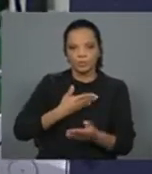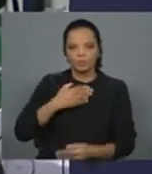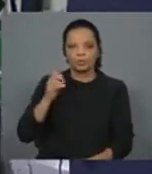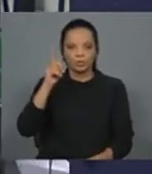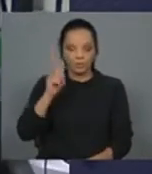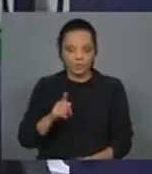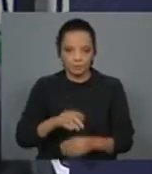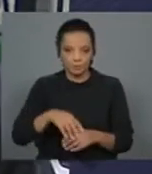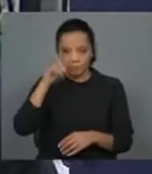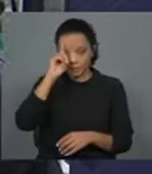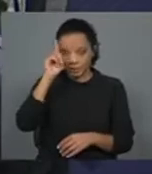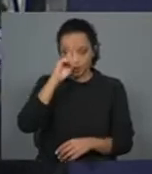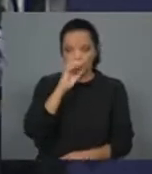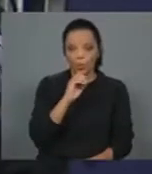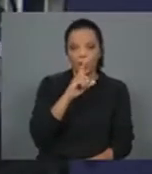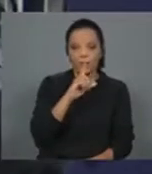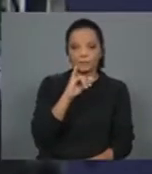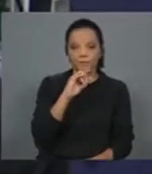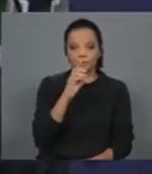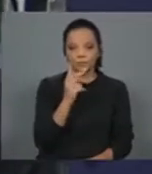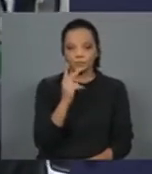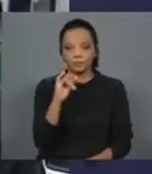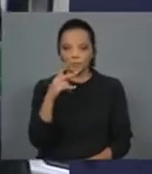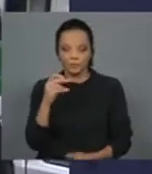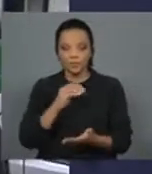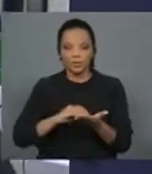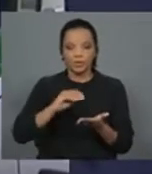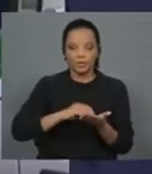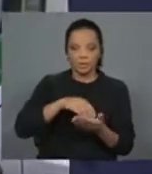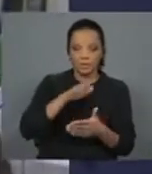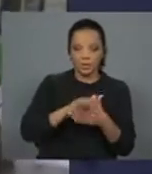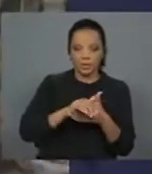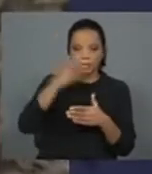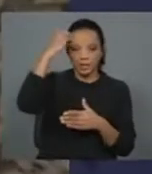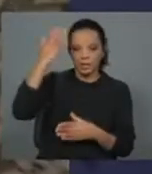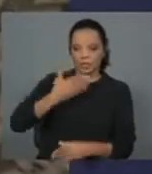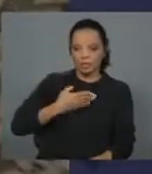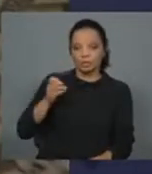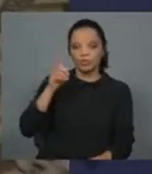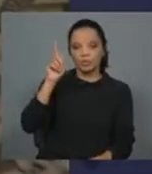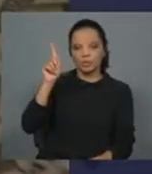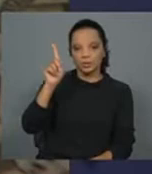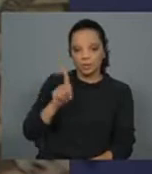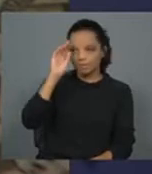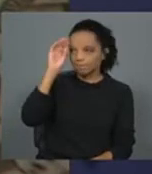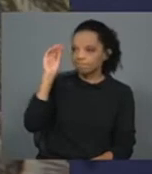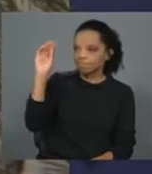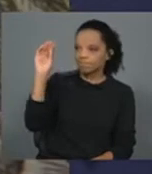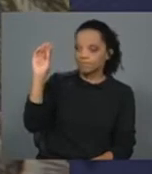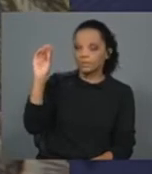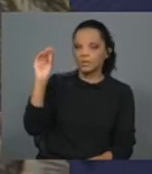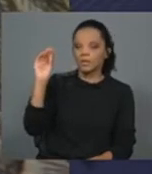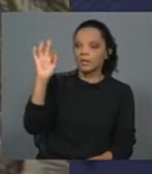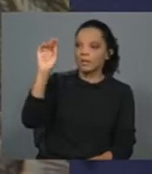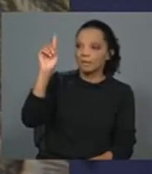Oliveira, nomeadamente, escreve uma carta ao rei Dom José recomendando-lhe que mudasse de fé e que